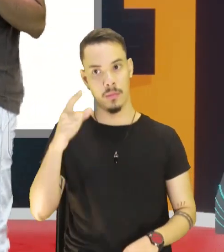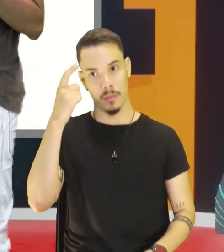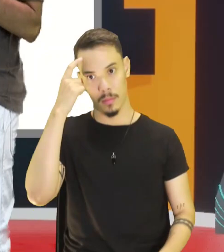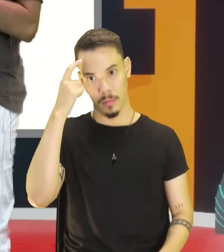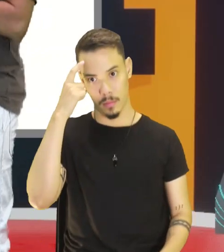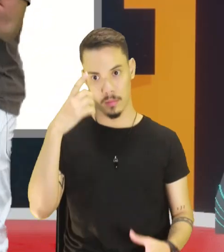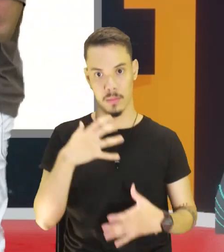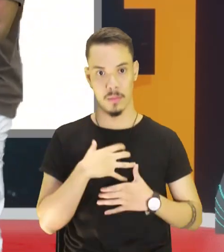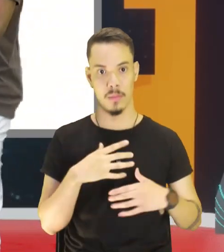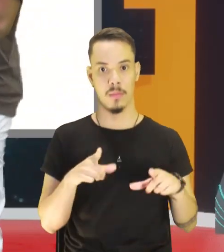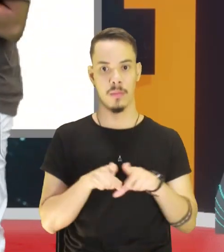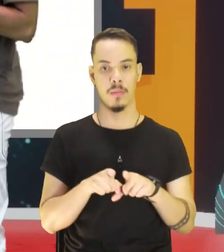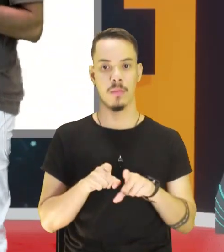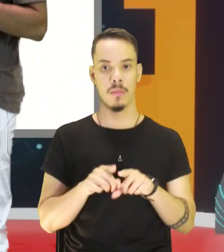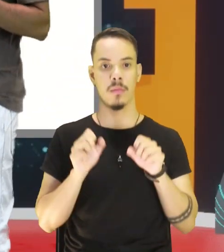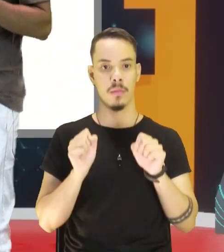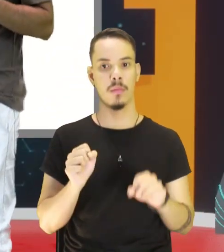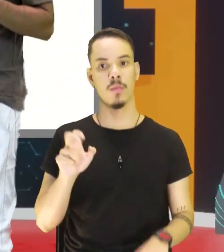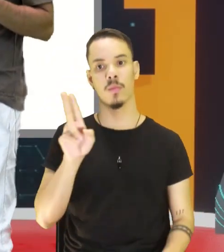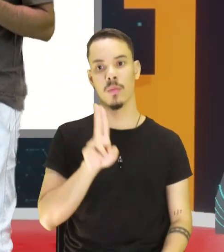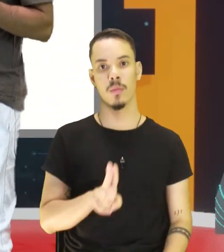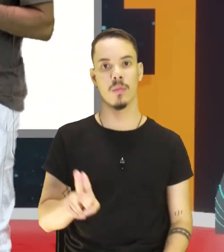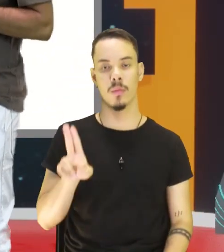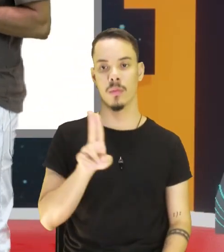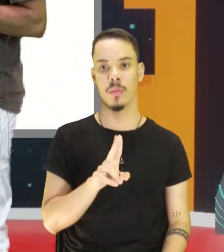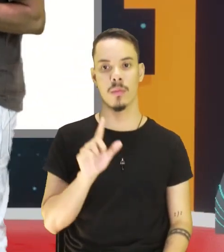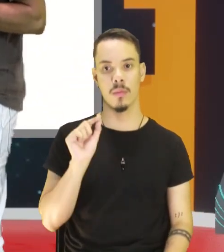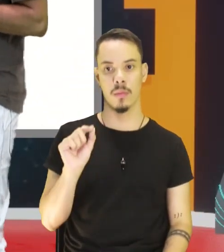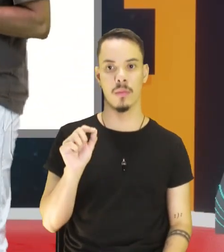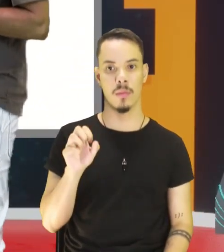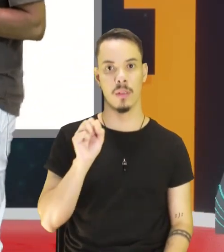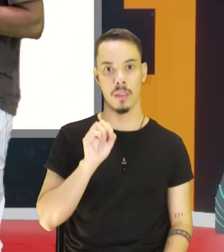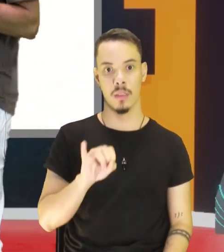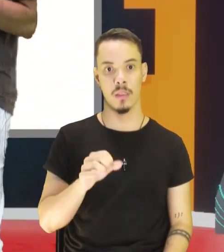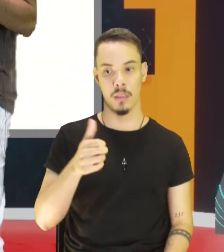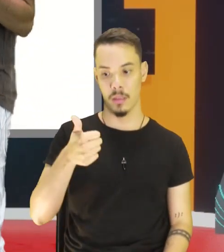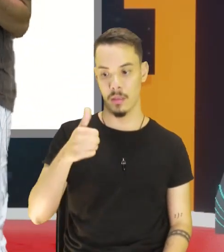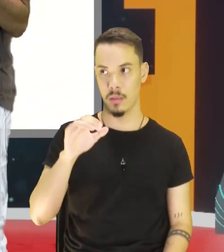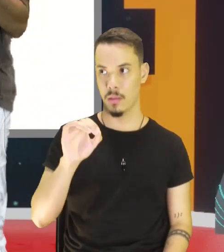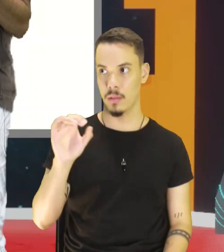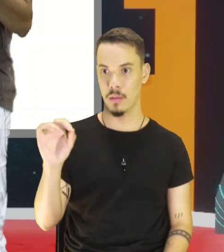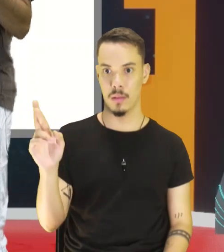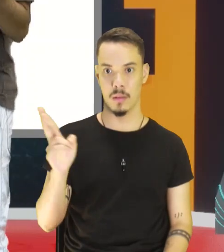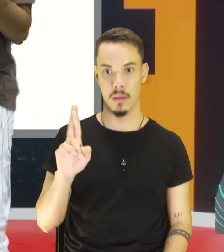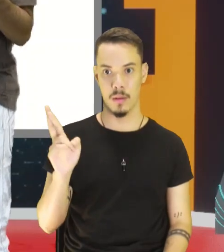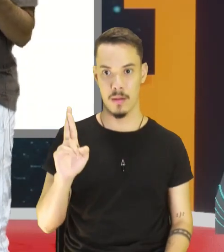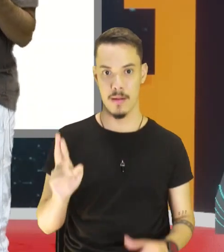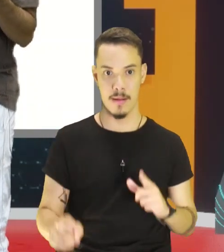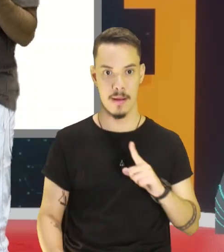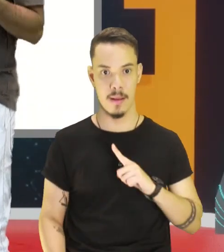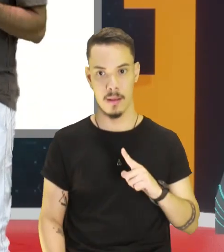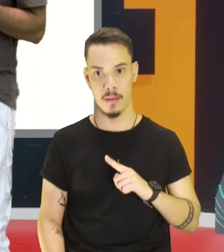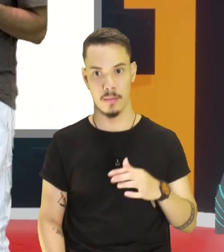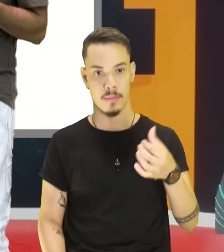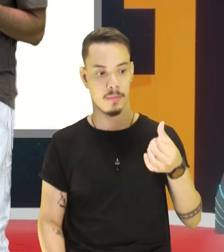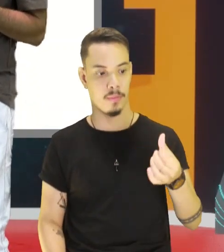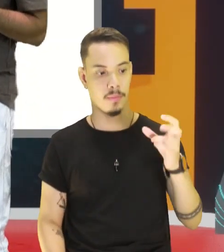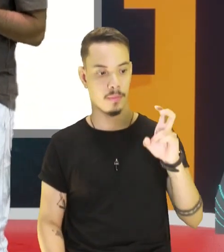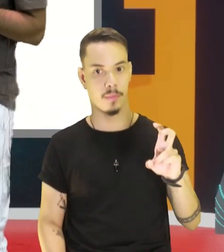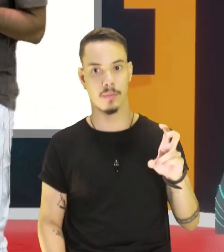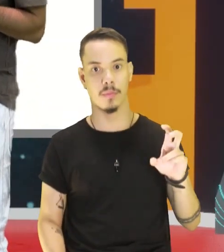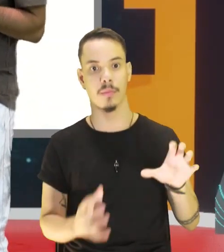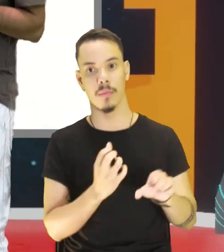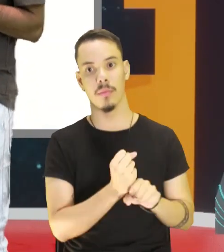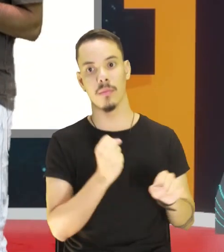também, que poderia usar sem usar a porcentagem, era assim, ó, se a cada 100 reais eu tenho 65 de lucro, eu diria o